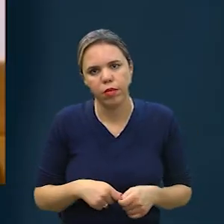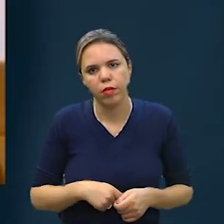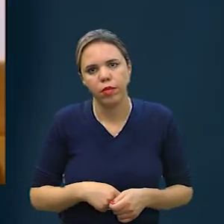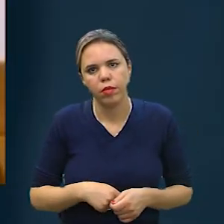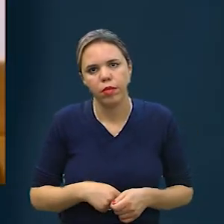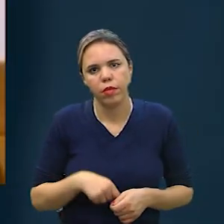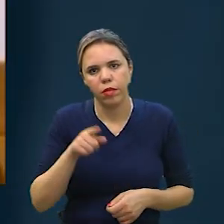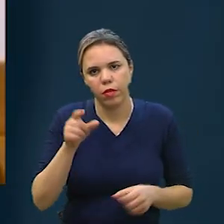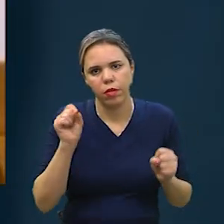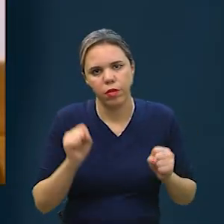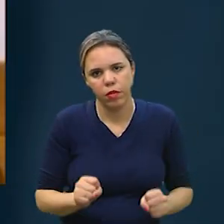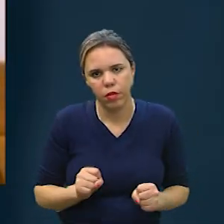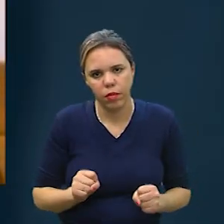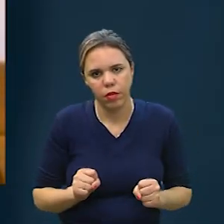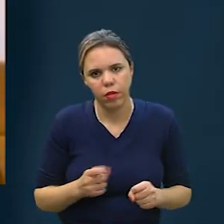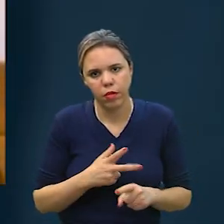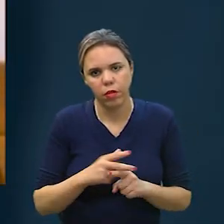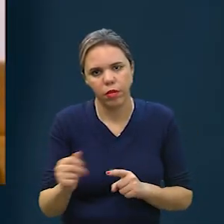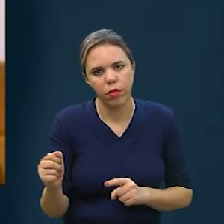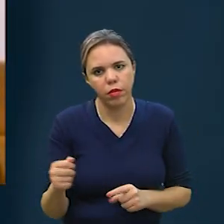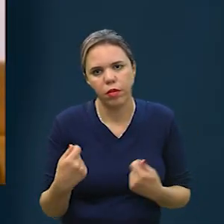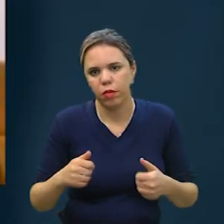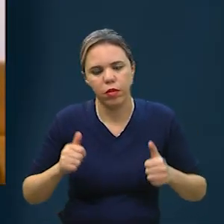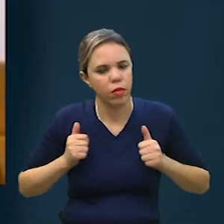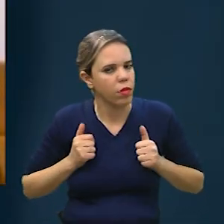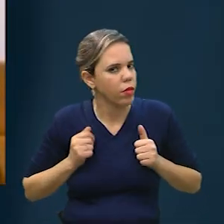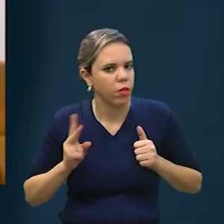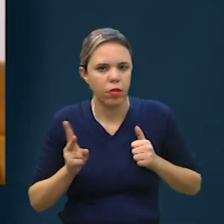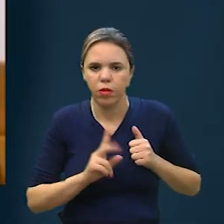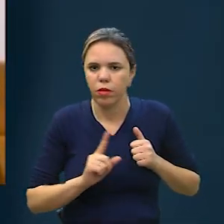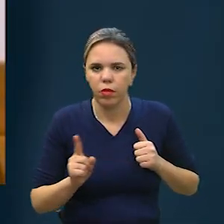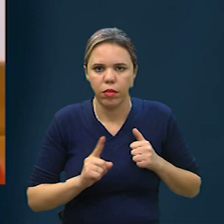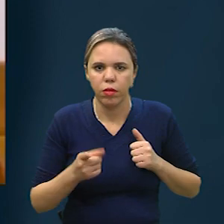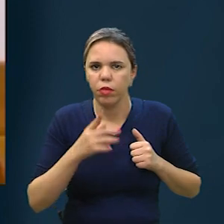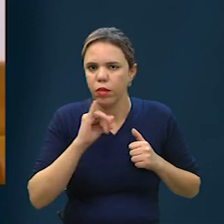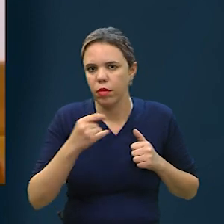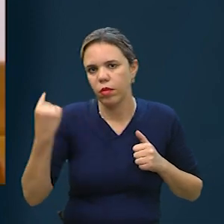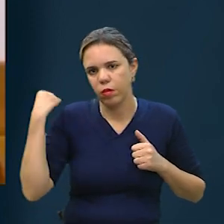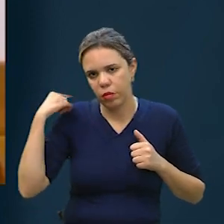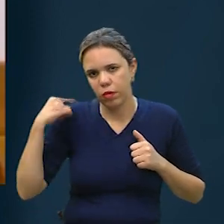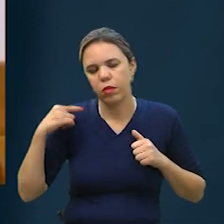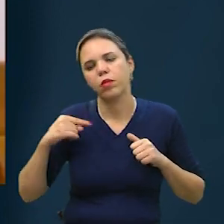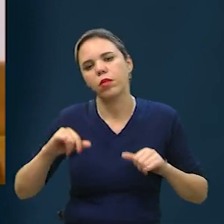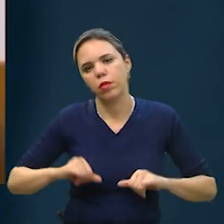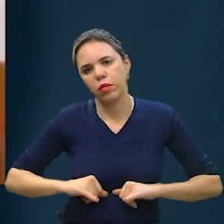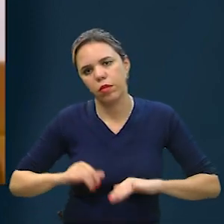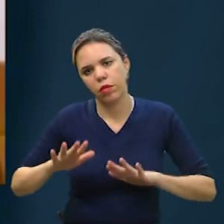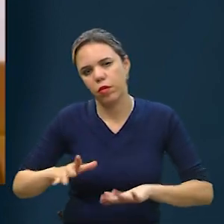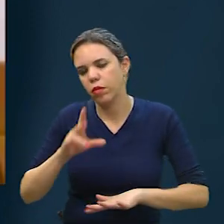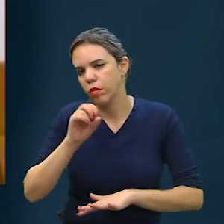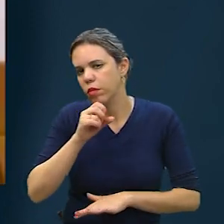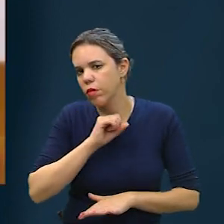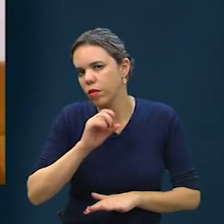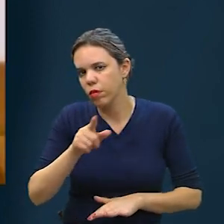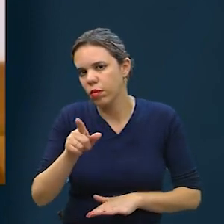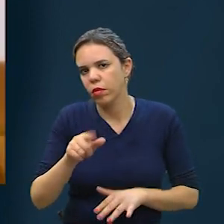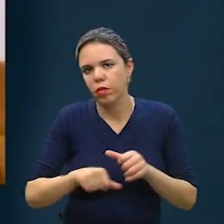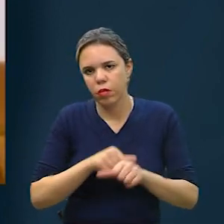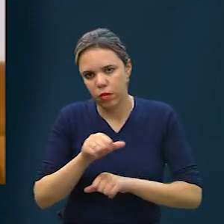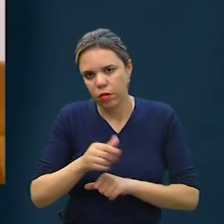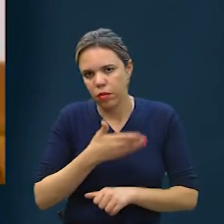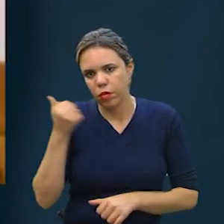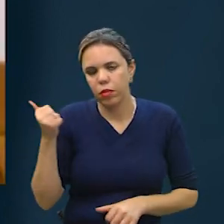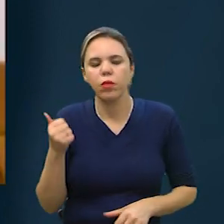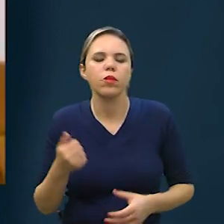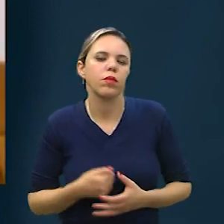É acreditar que você pode sair dali, que você não precisa ficar ali, que o teu pai ficou, que a tua mãe ficou, o teu avô ficou, mas que você